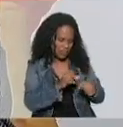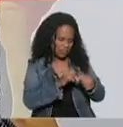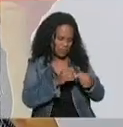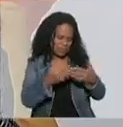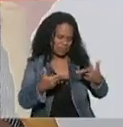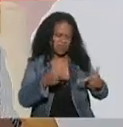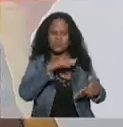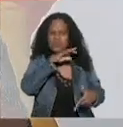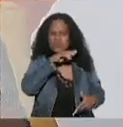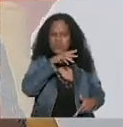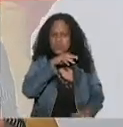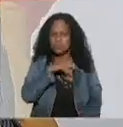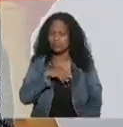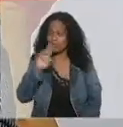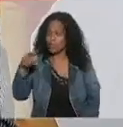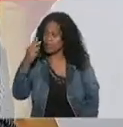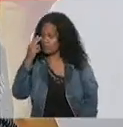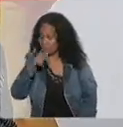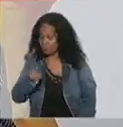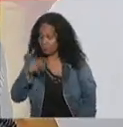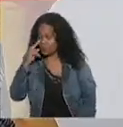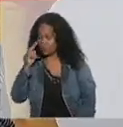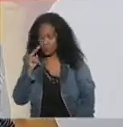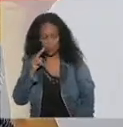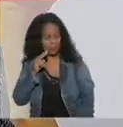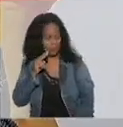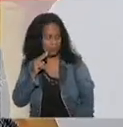Sim, sim. Só que aí o outro fecha os olhos e não vê,